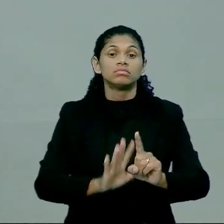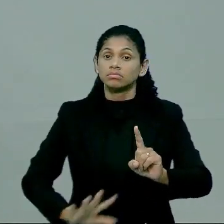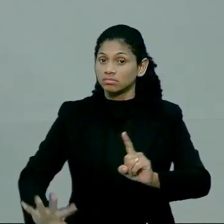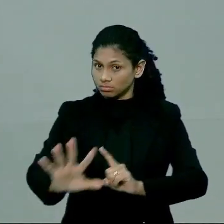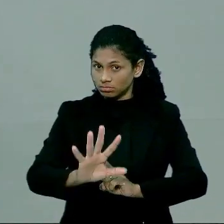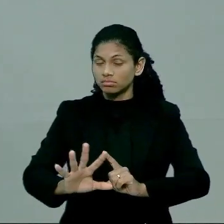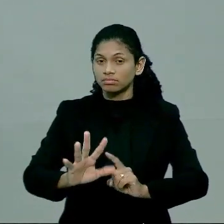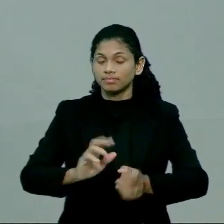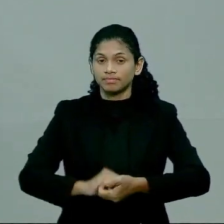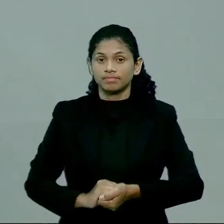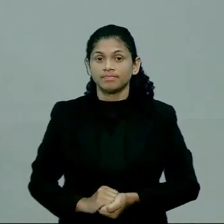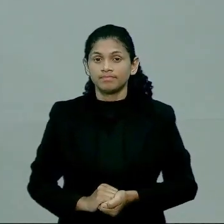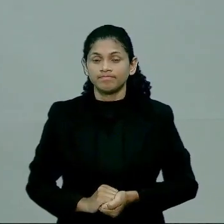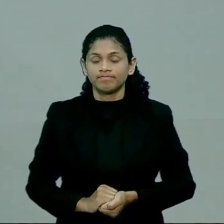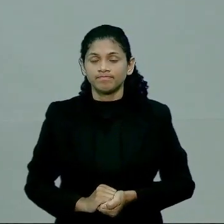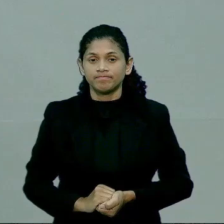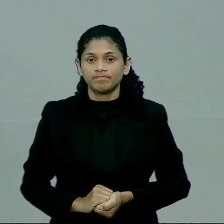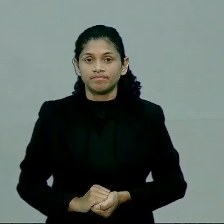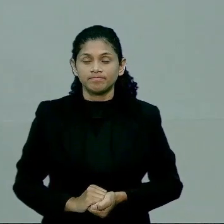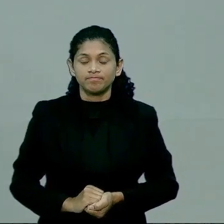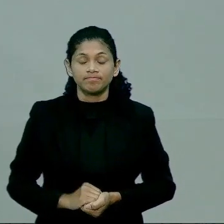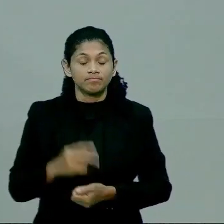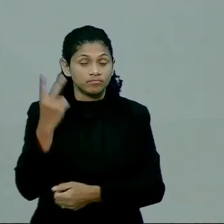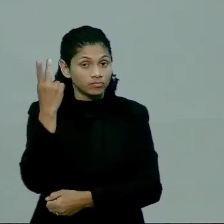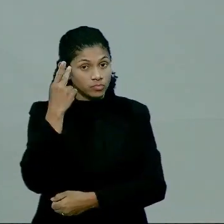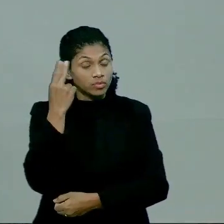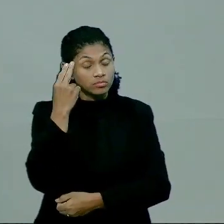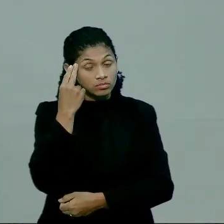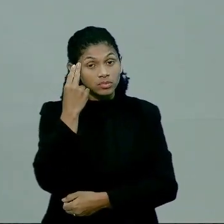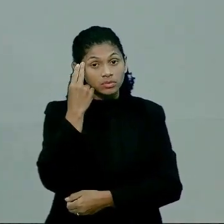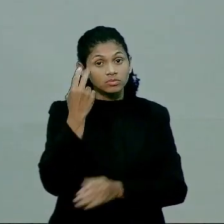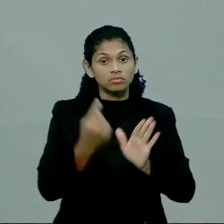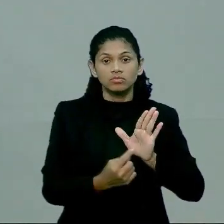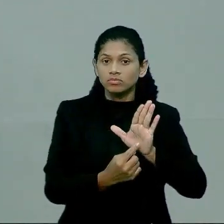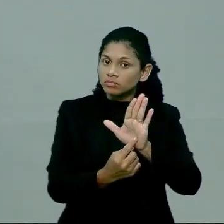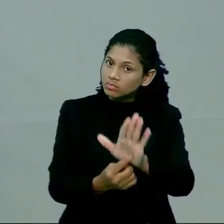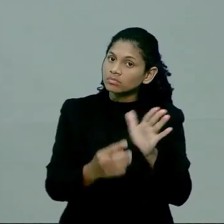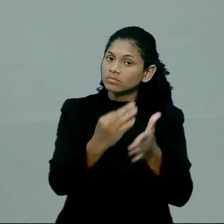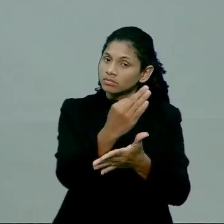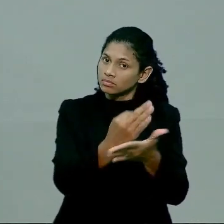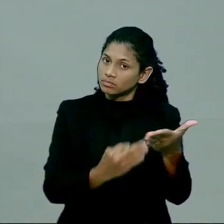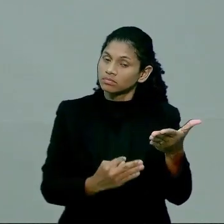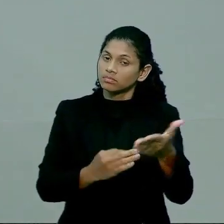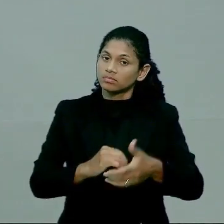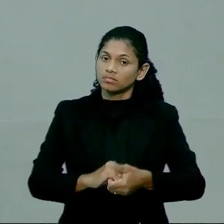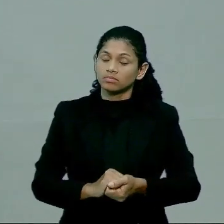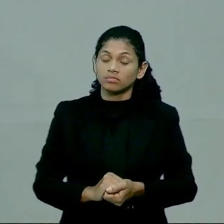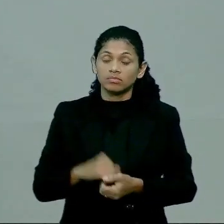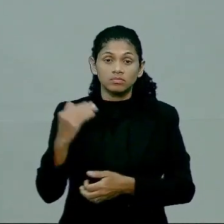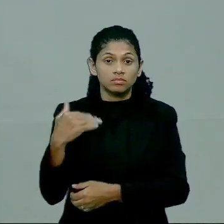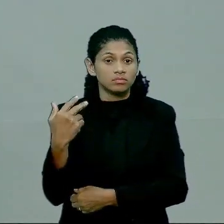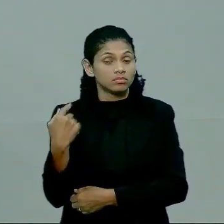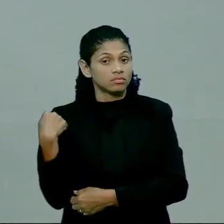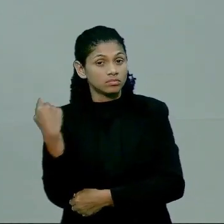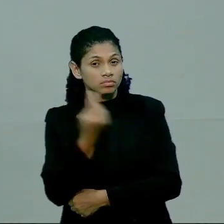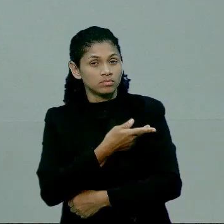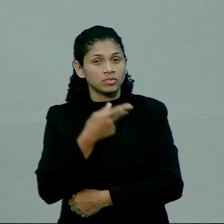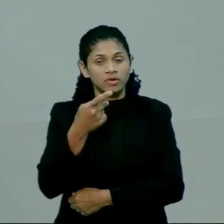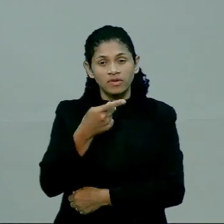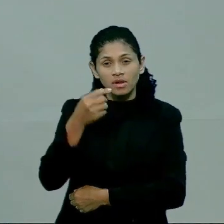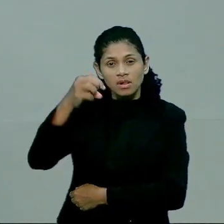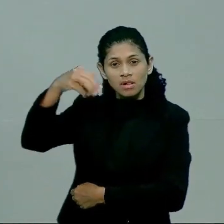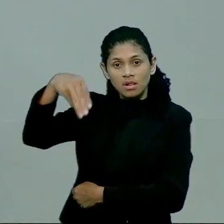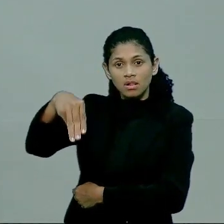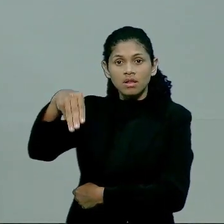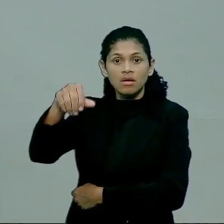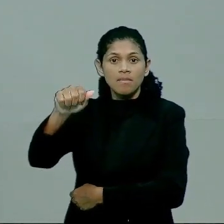estão dissertadas aí durante o texto Então observa quando a gente fala mazela social a gente pensa